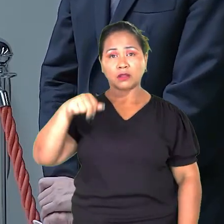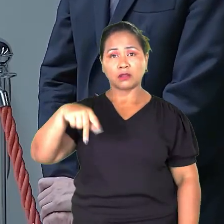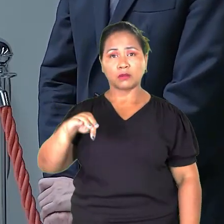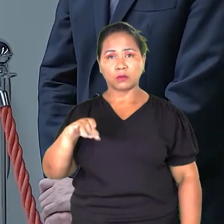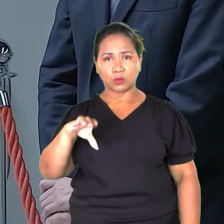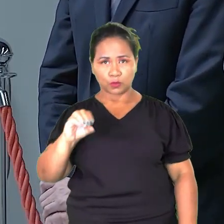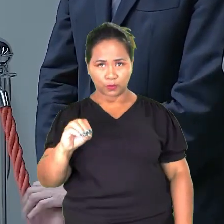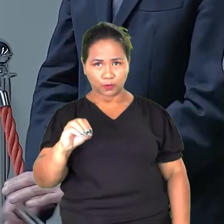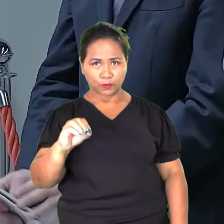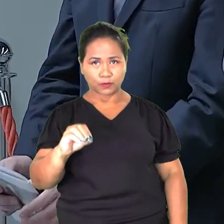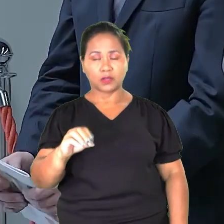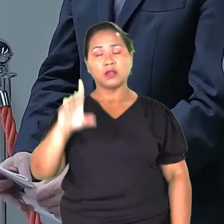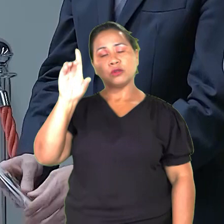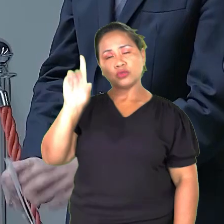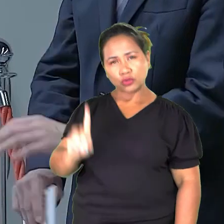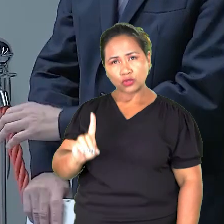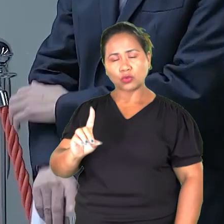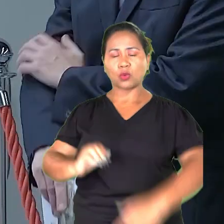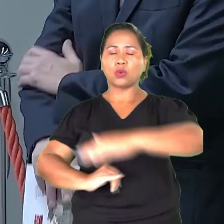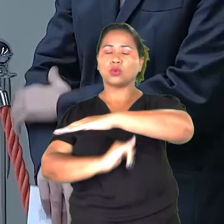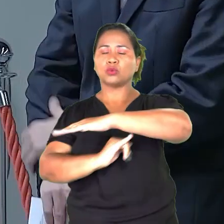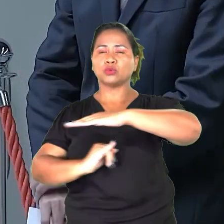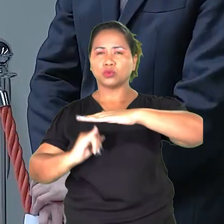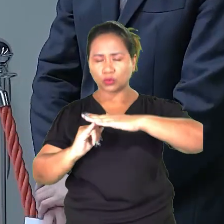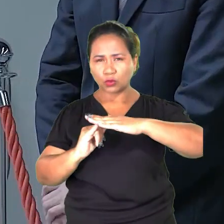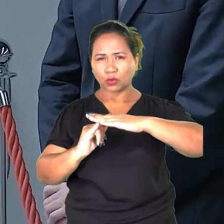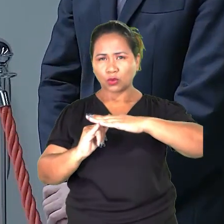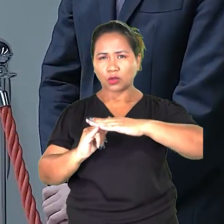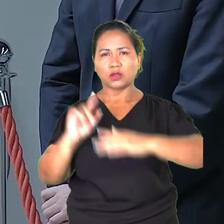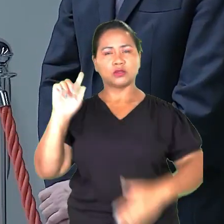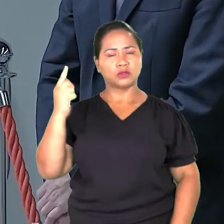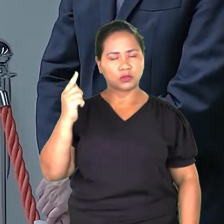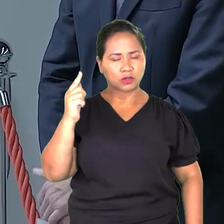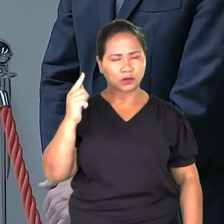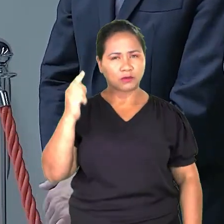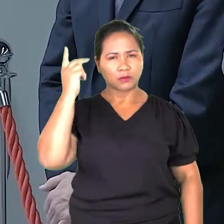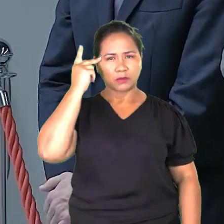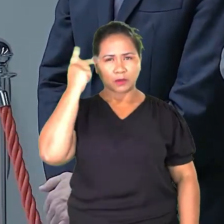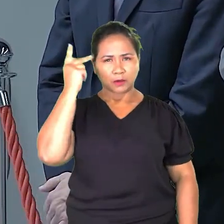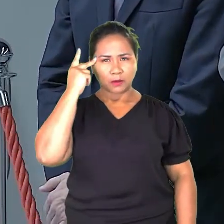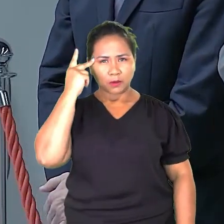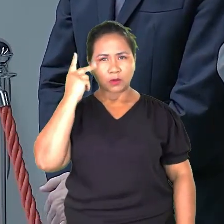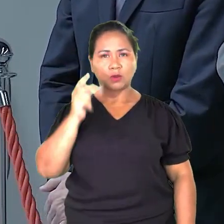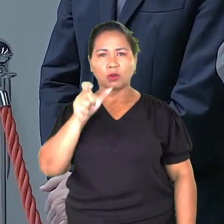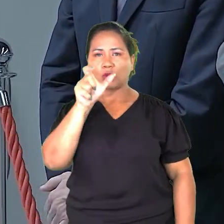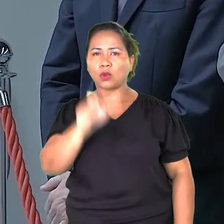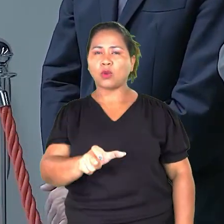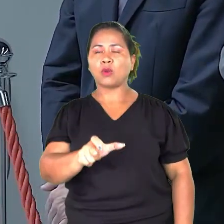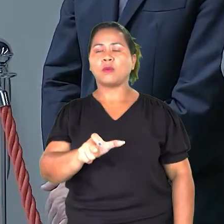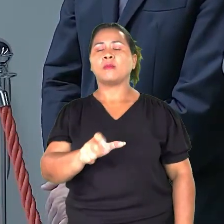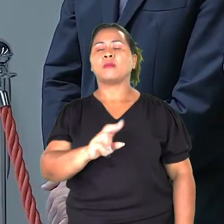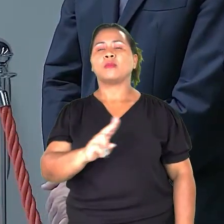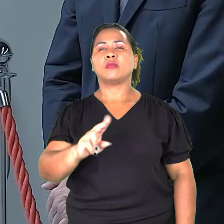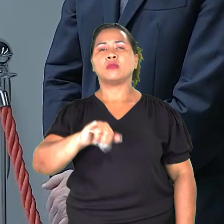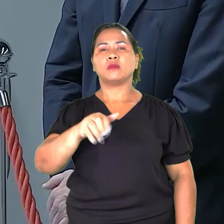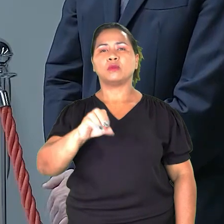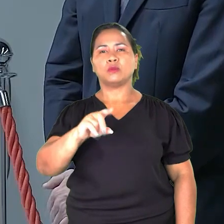Mendonça. Do diretor do Instituto Histórico e Geográfico de São Paulo, o senhor João Thomas